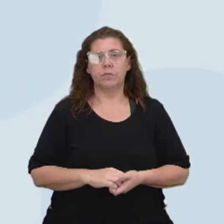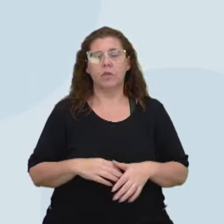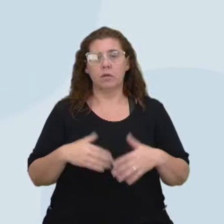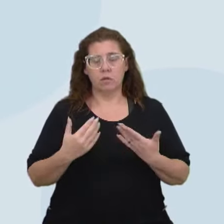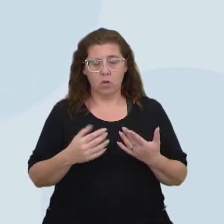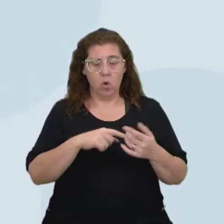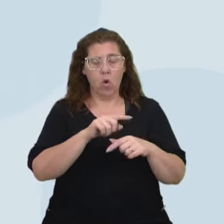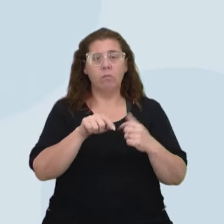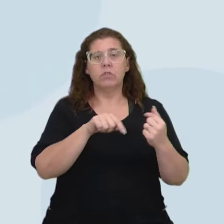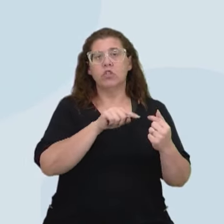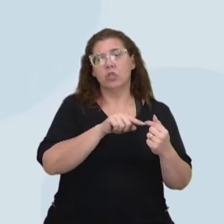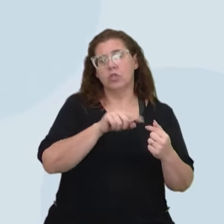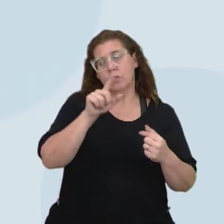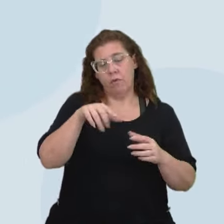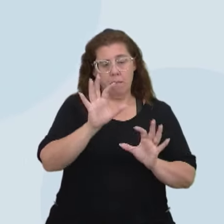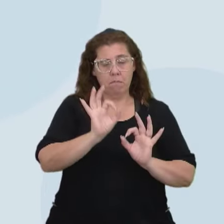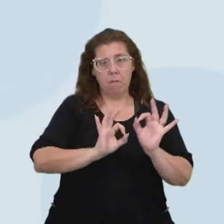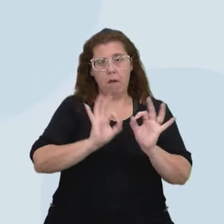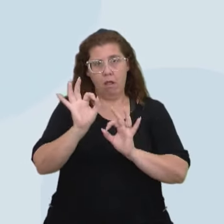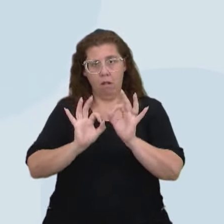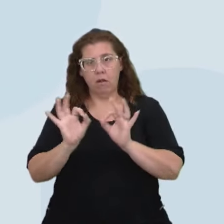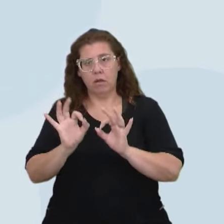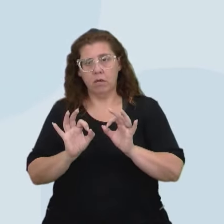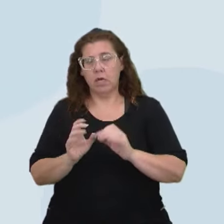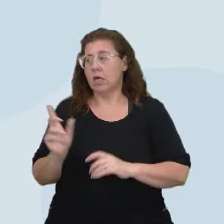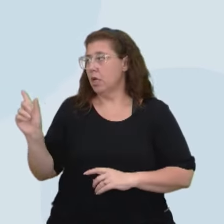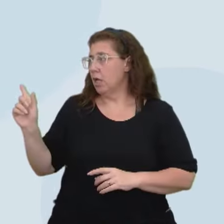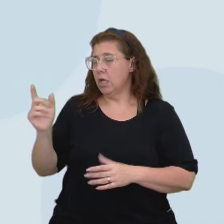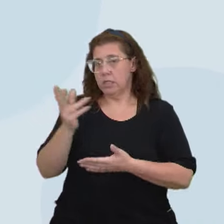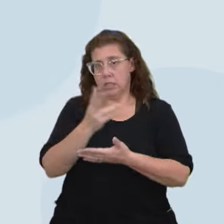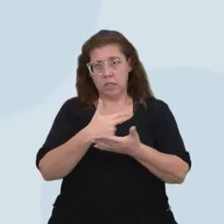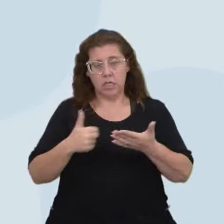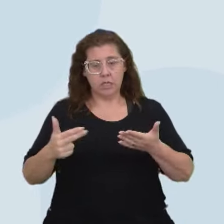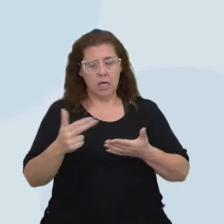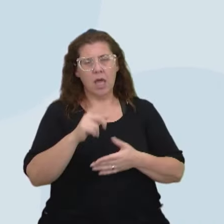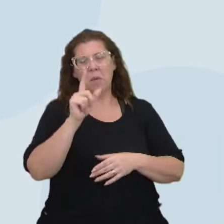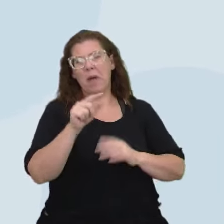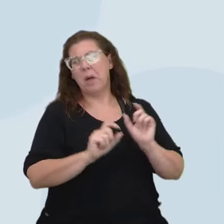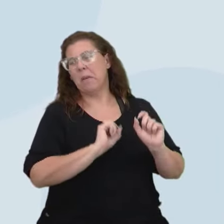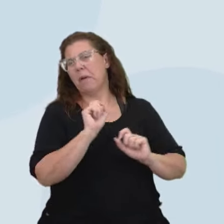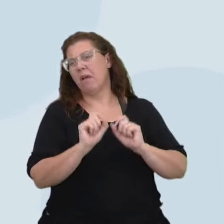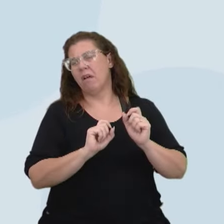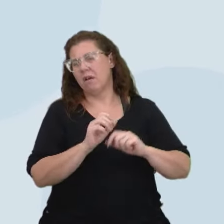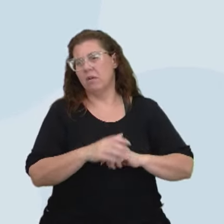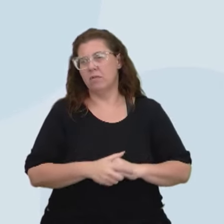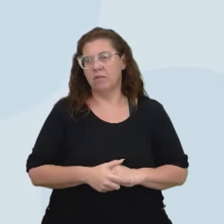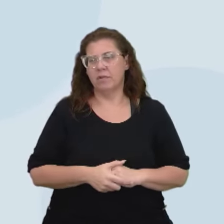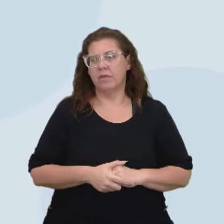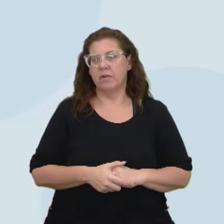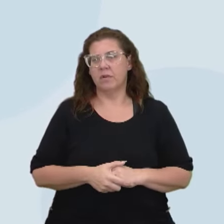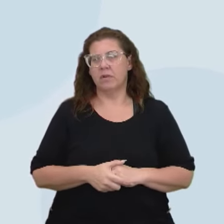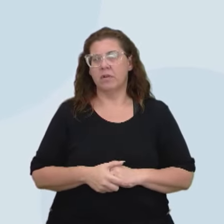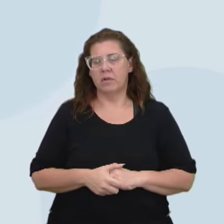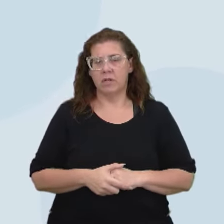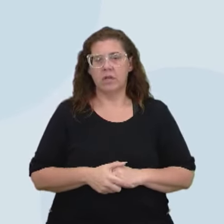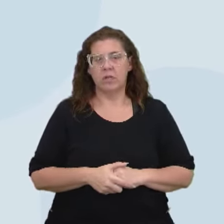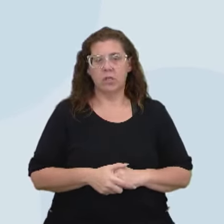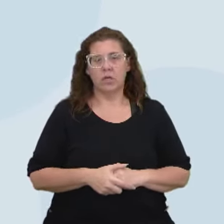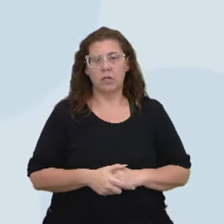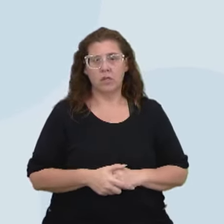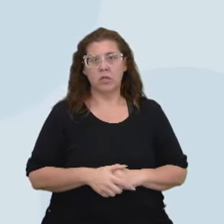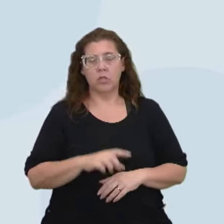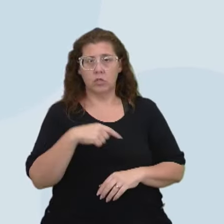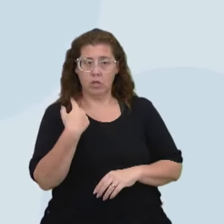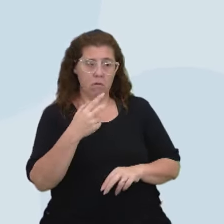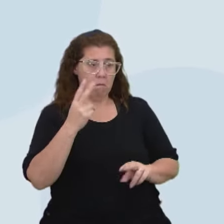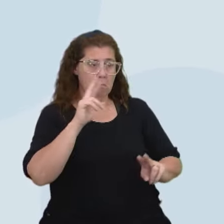o objetivo dele, ao criar esse panóptico, era o seguinte: nós vamos encarcerar